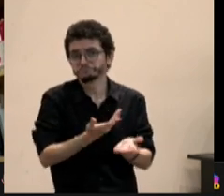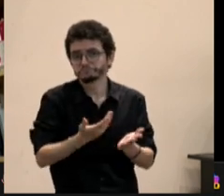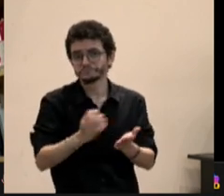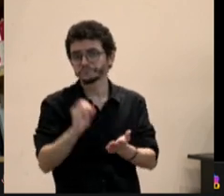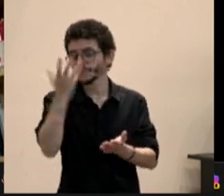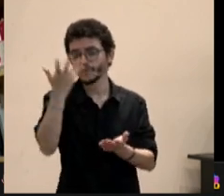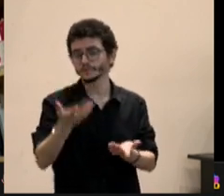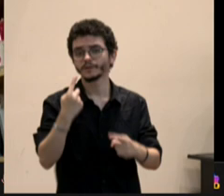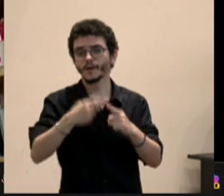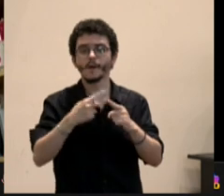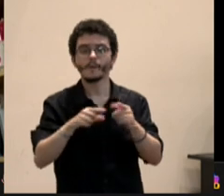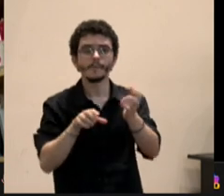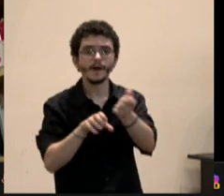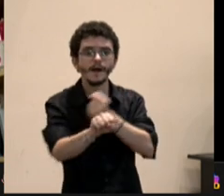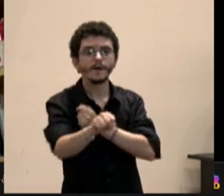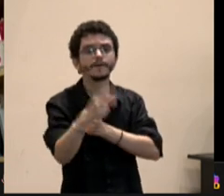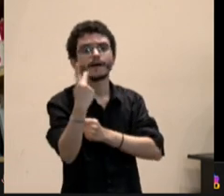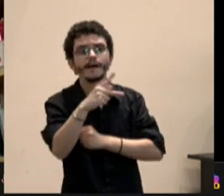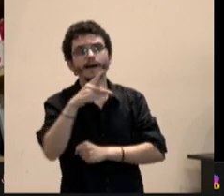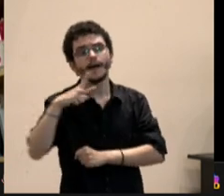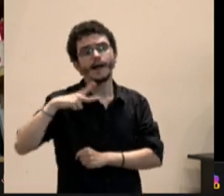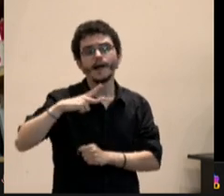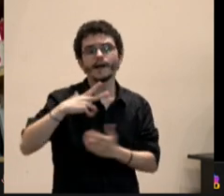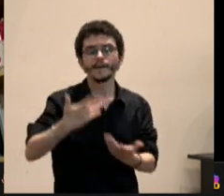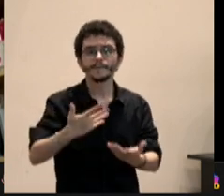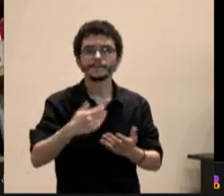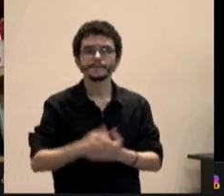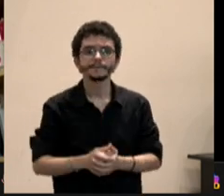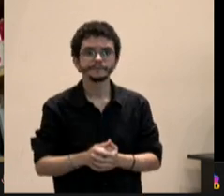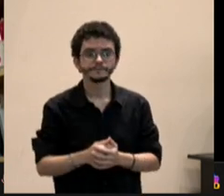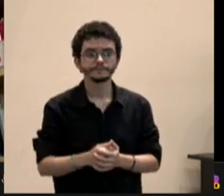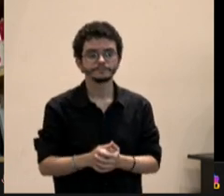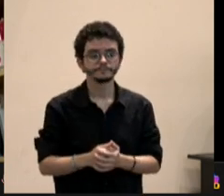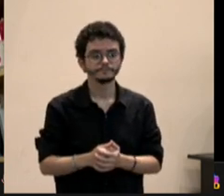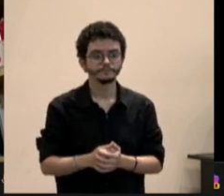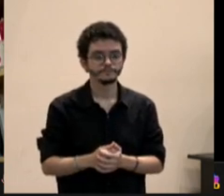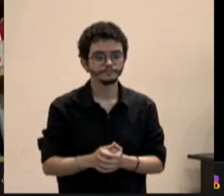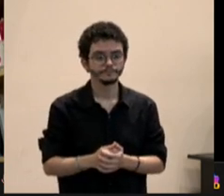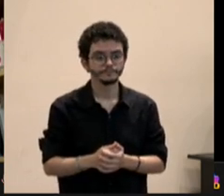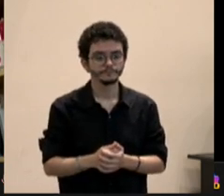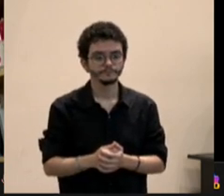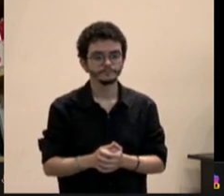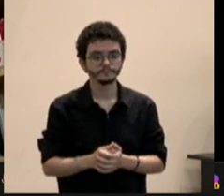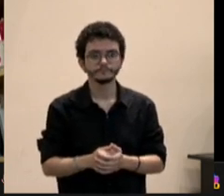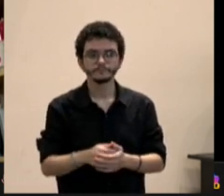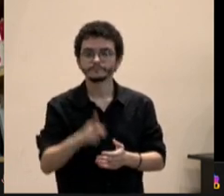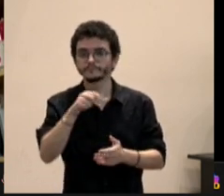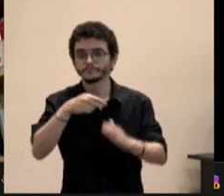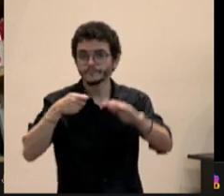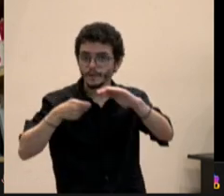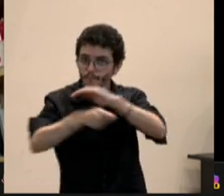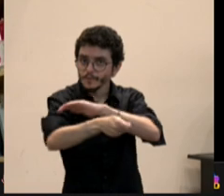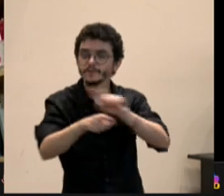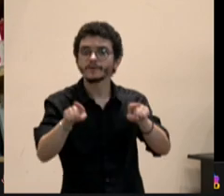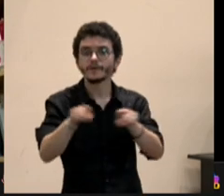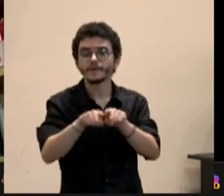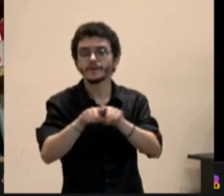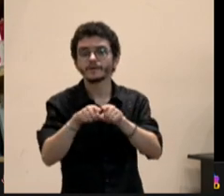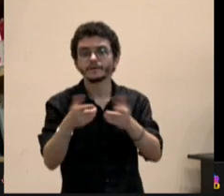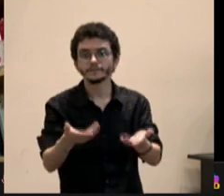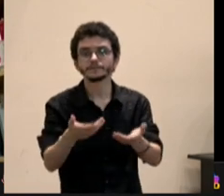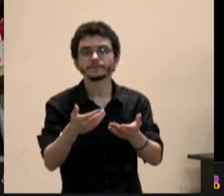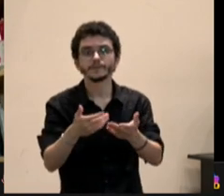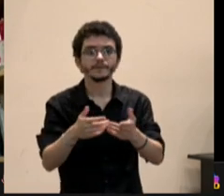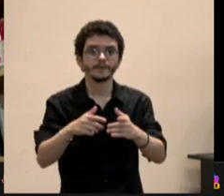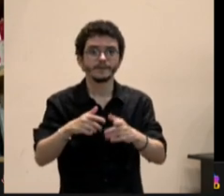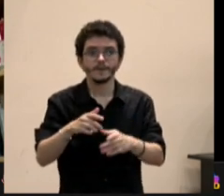a formação ela tem que estar articulada com a formação inicial e a gente precisa ter o investimento também nas condições de